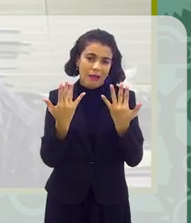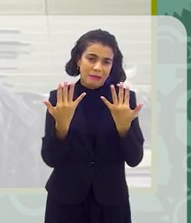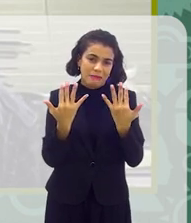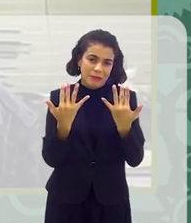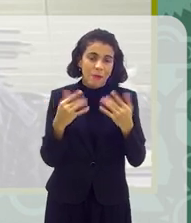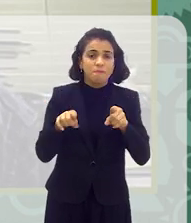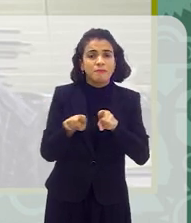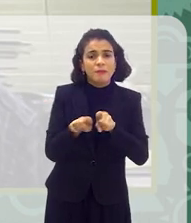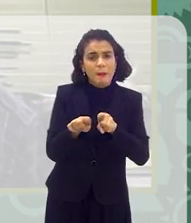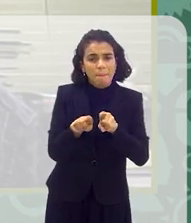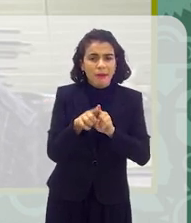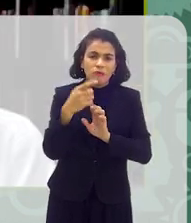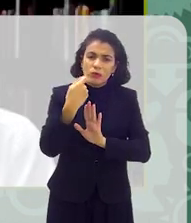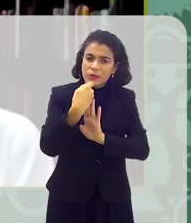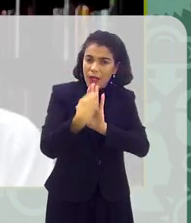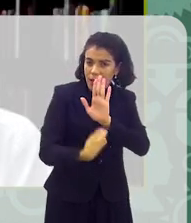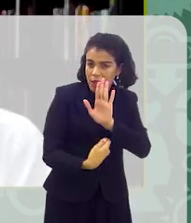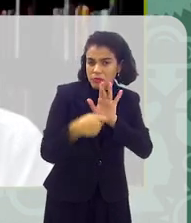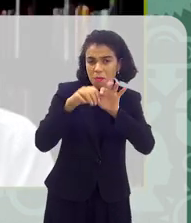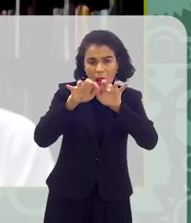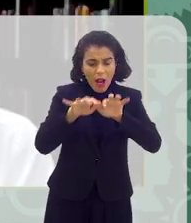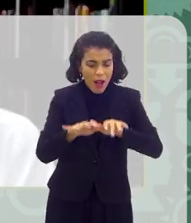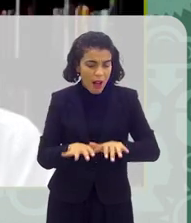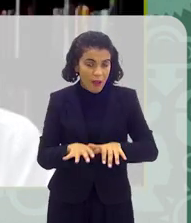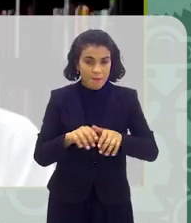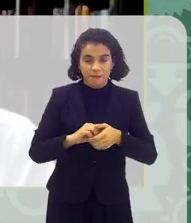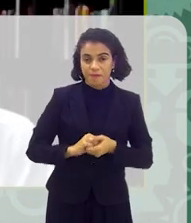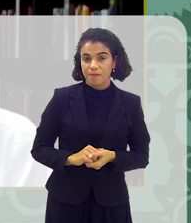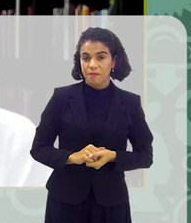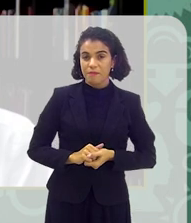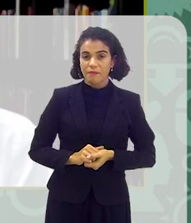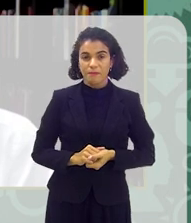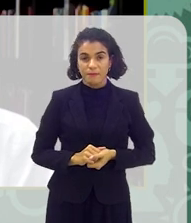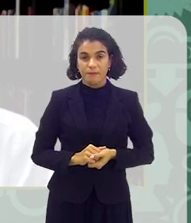manual ou ter até uma versão inicial de um texto que estão querendo elaborar.